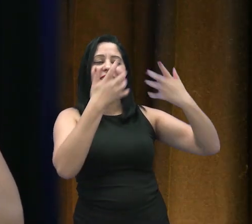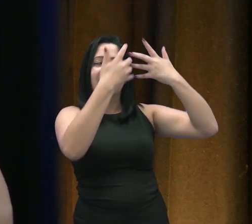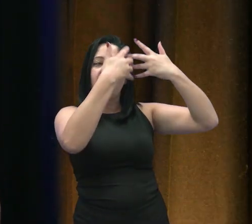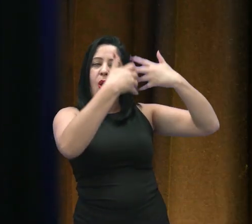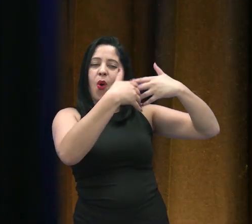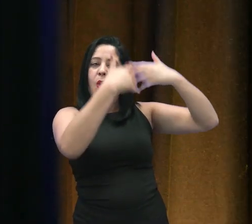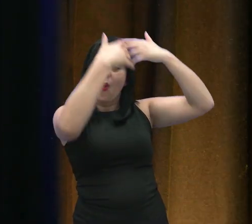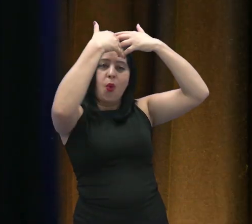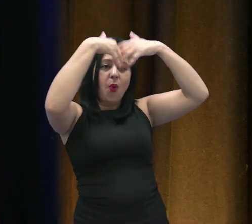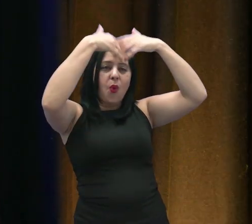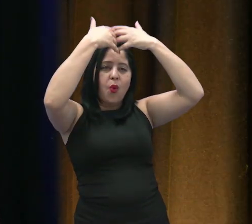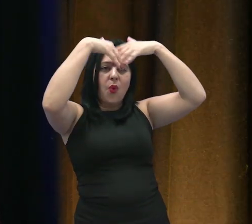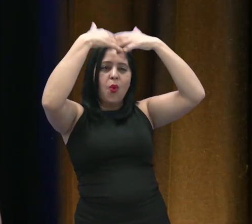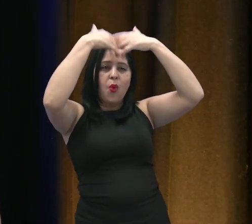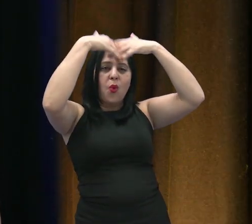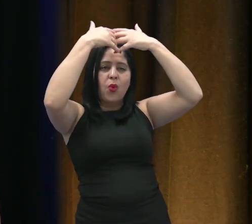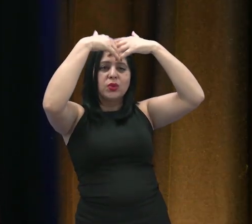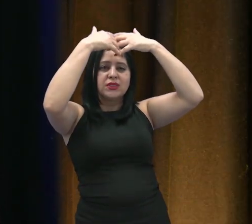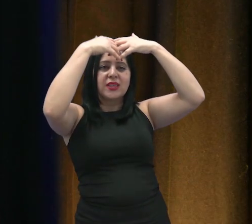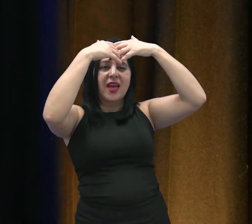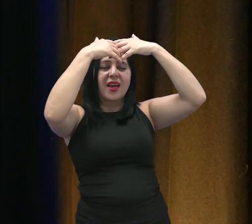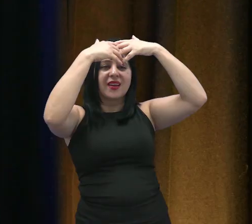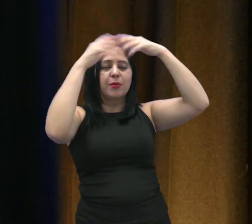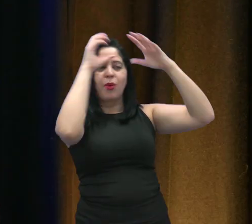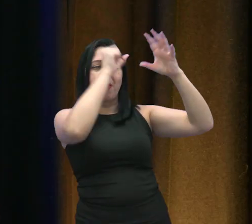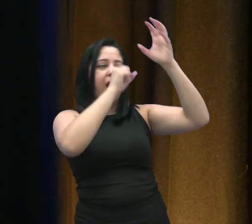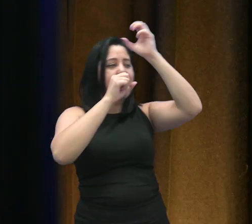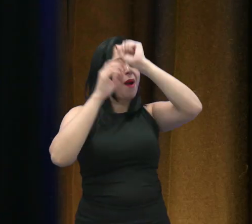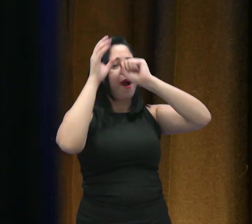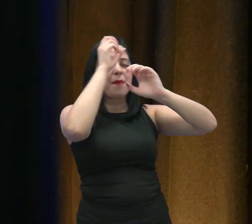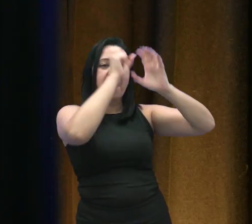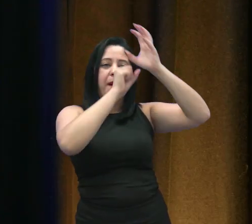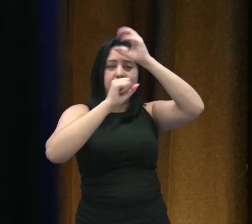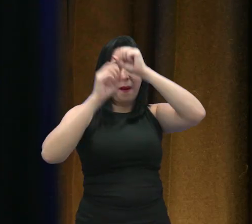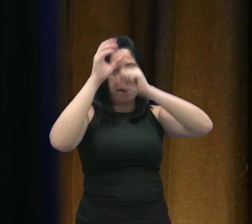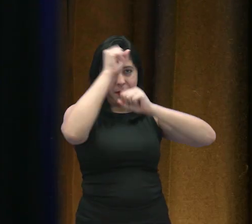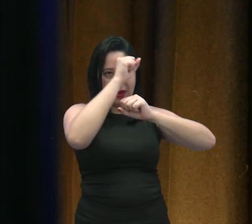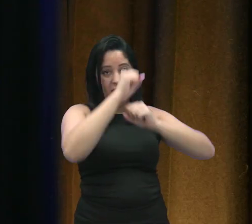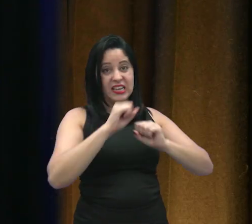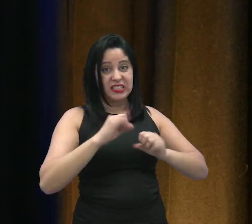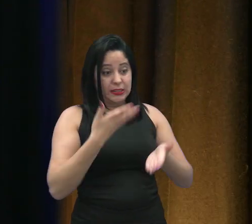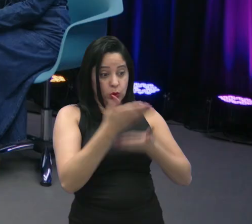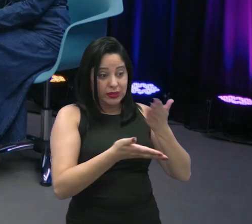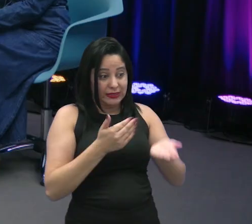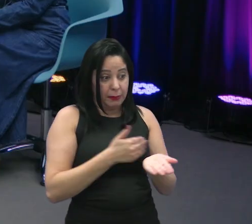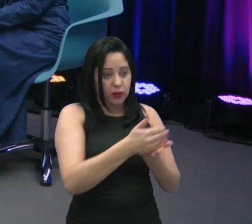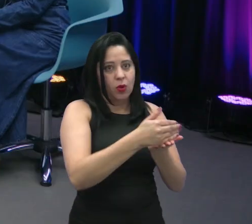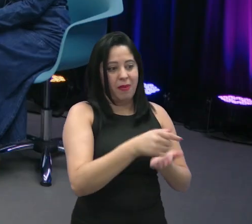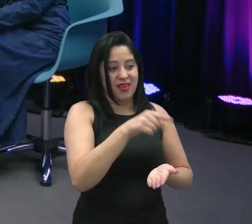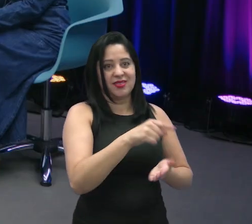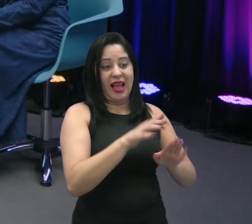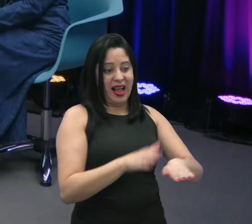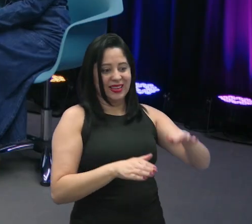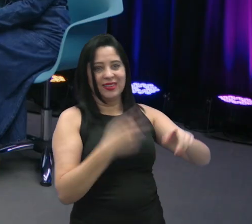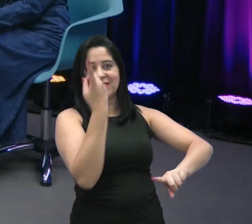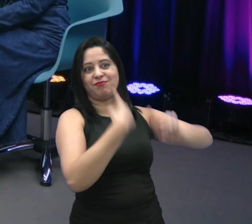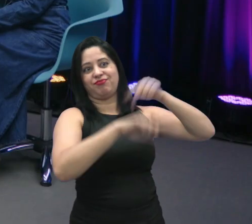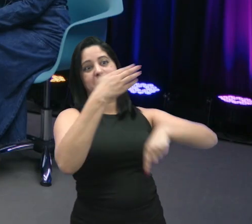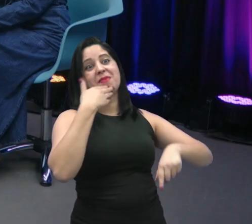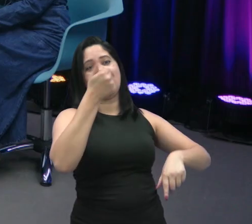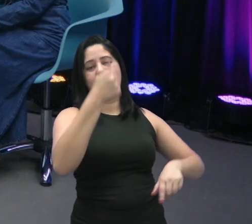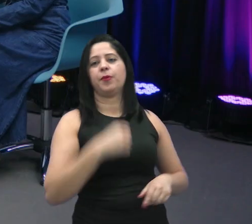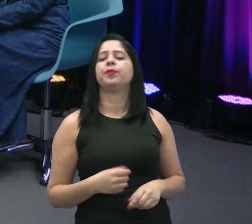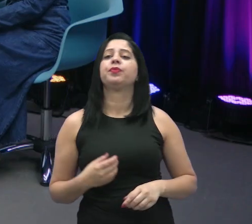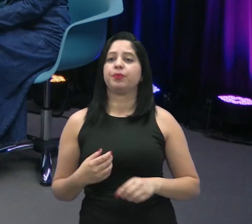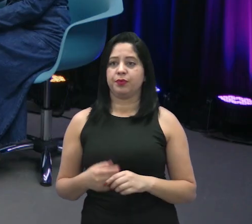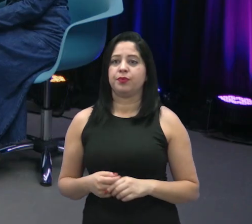pleno desenvolvimento dela. Então, quanto antes a gente intervir, melhor para esse desenvolvimento. Tá. Como que as escolas